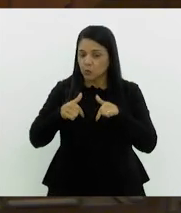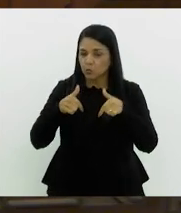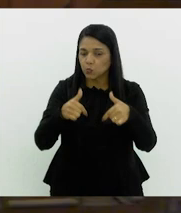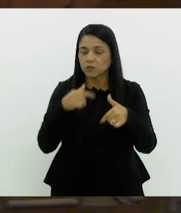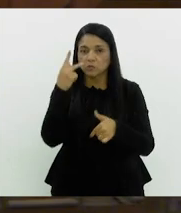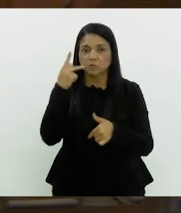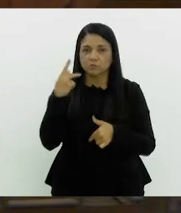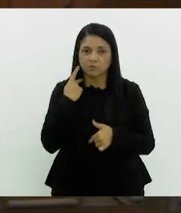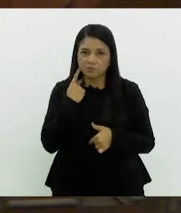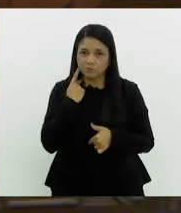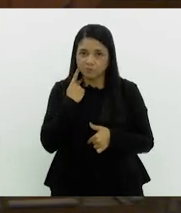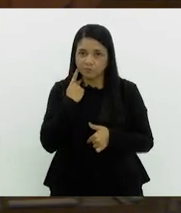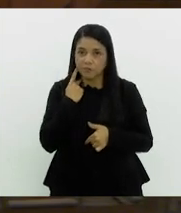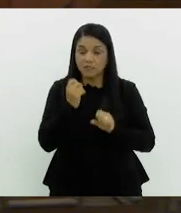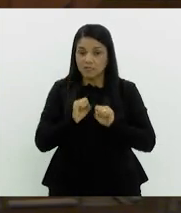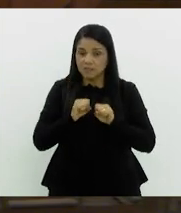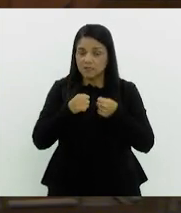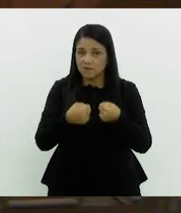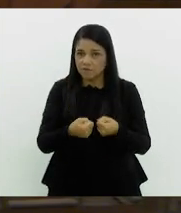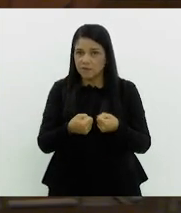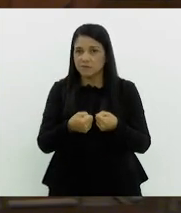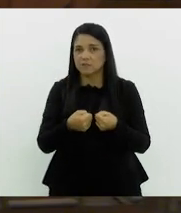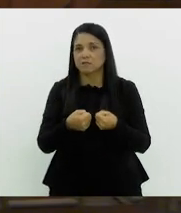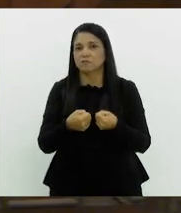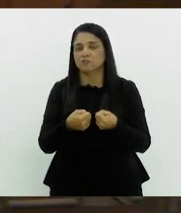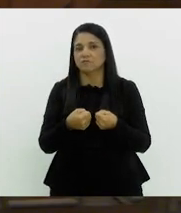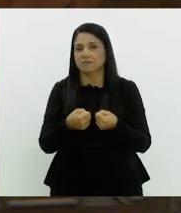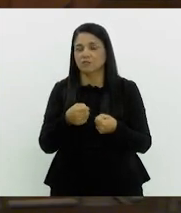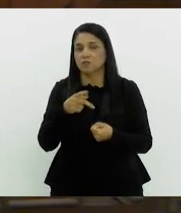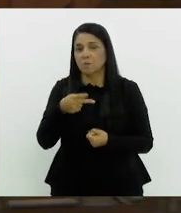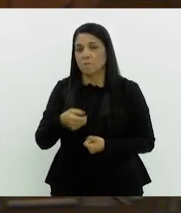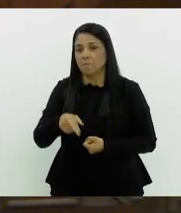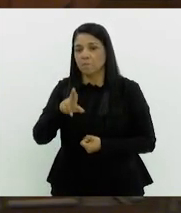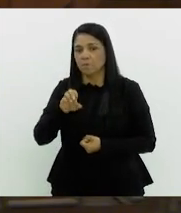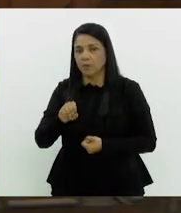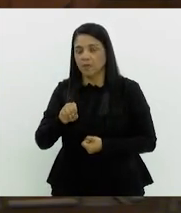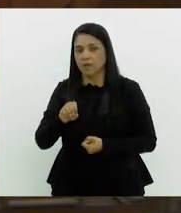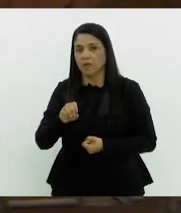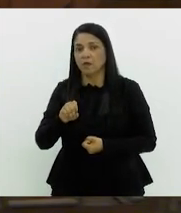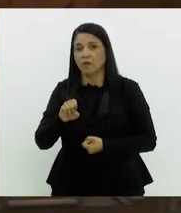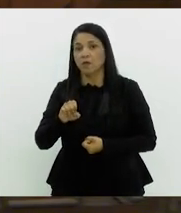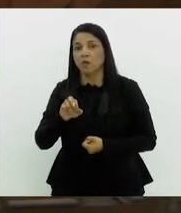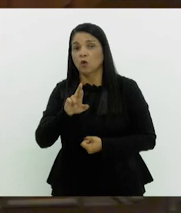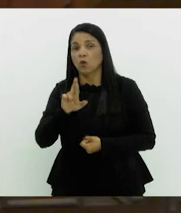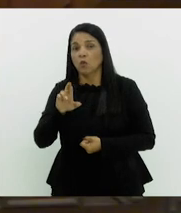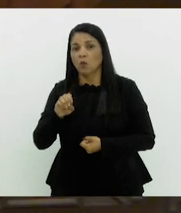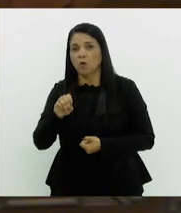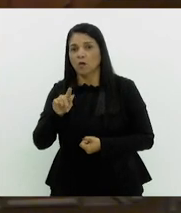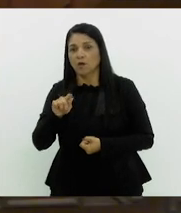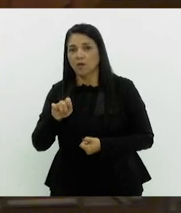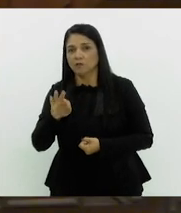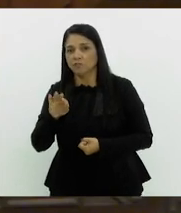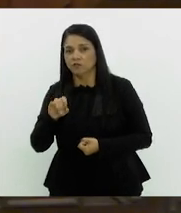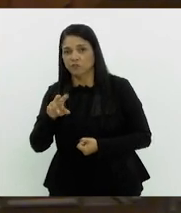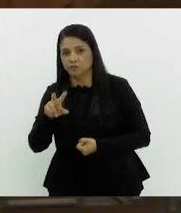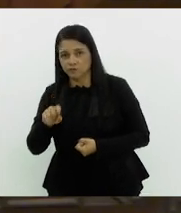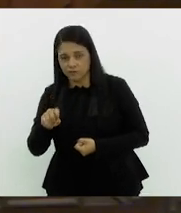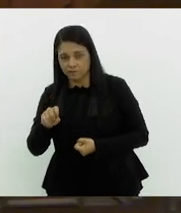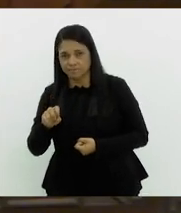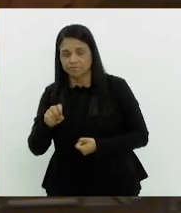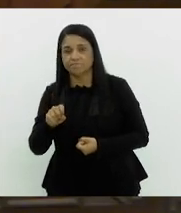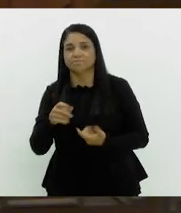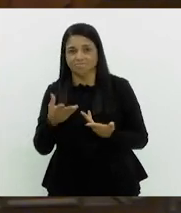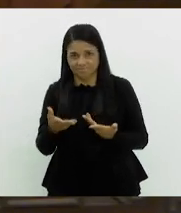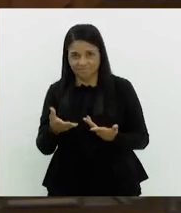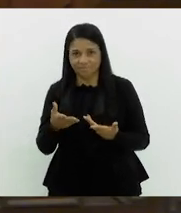Alerj na defesa das prerrogativas parlamentares. A gente entende que é necessário regulamentar